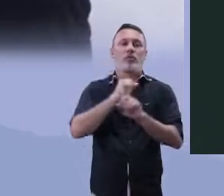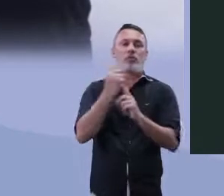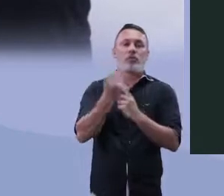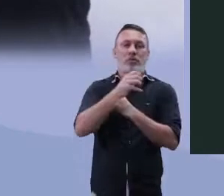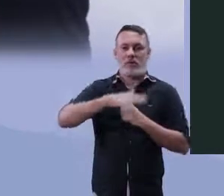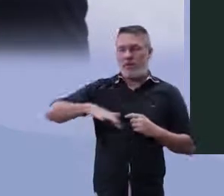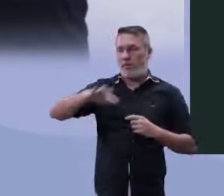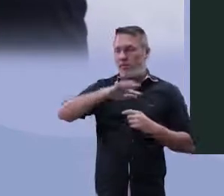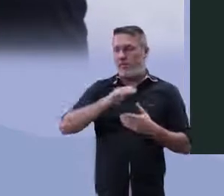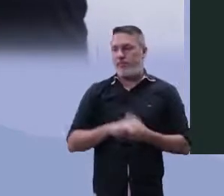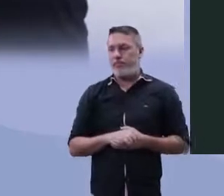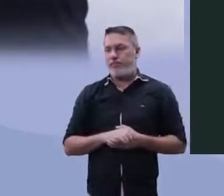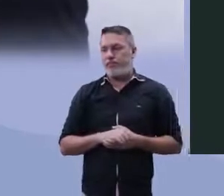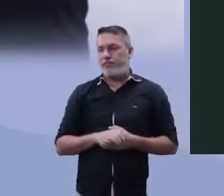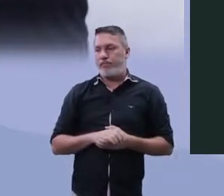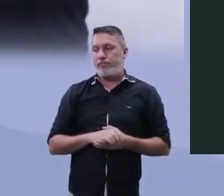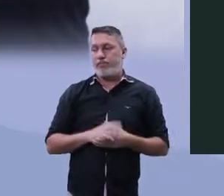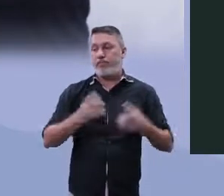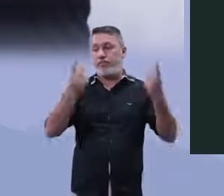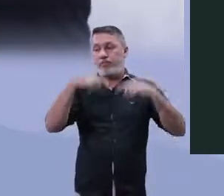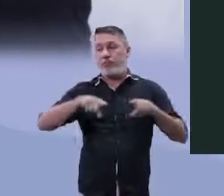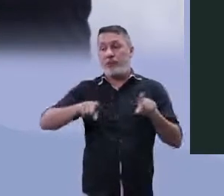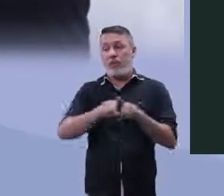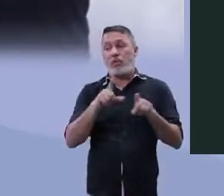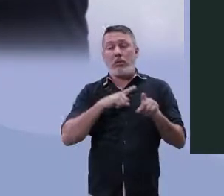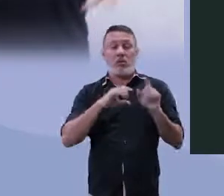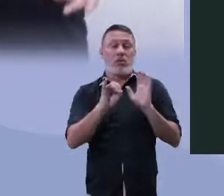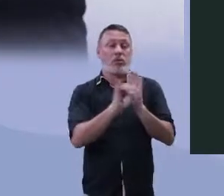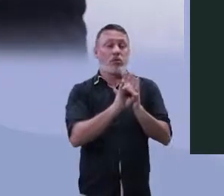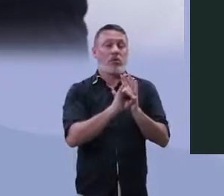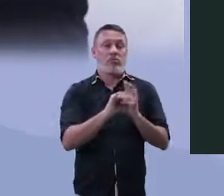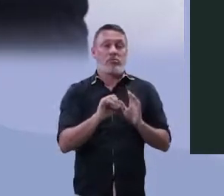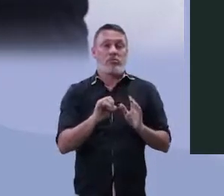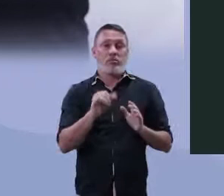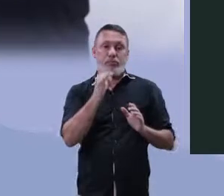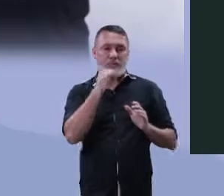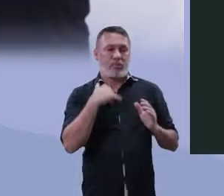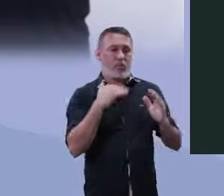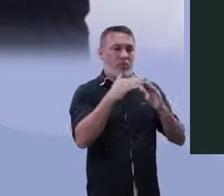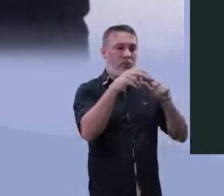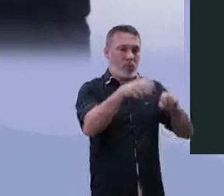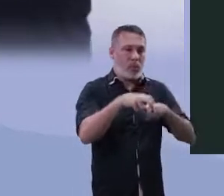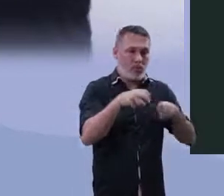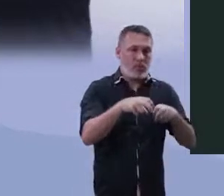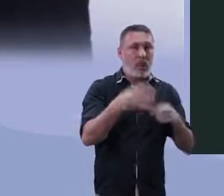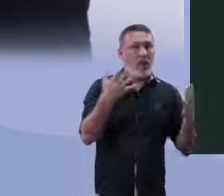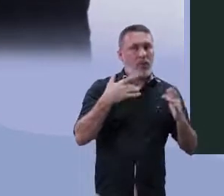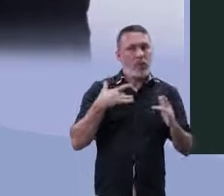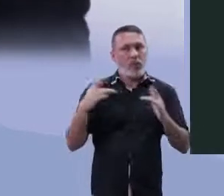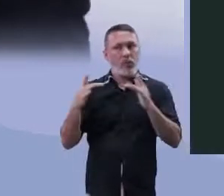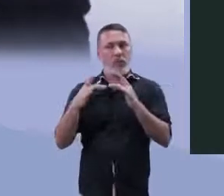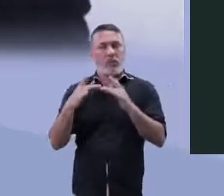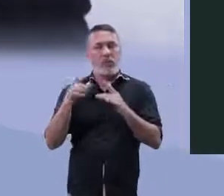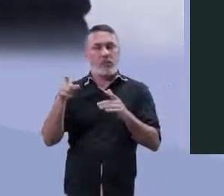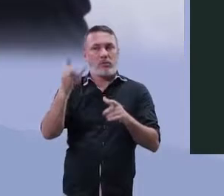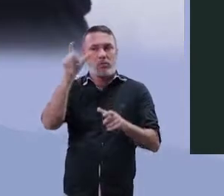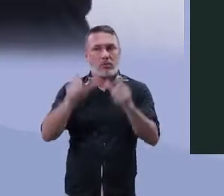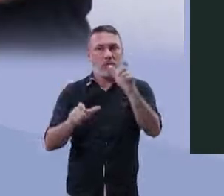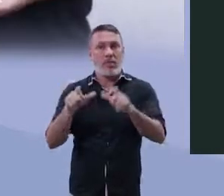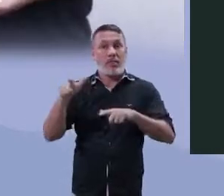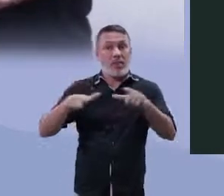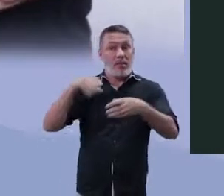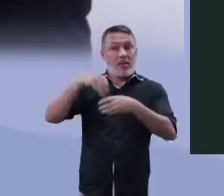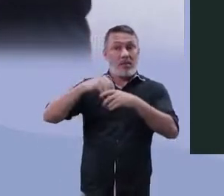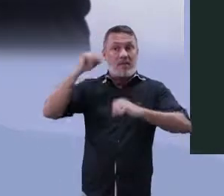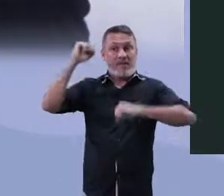E aí a identidade, né? Eu não sou mais o habitante da aldeia tal. Eu agora compartilho com o meu colega de fábrica a